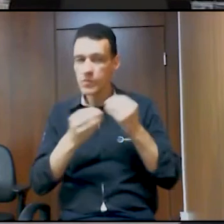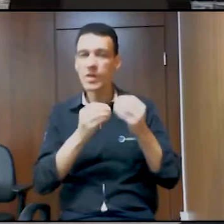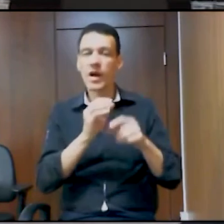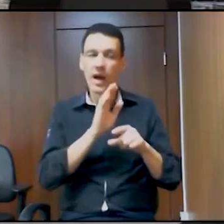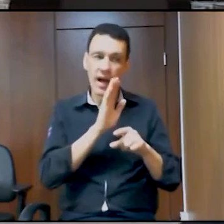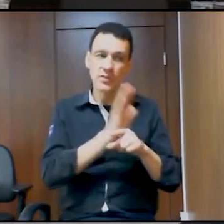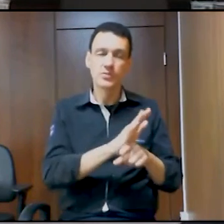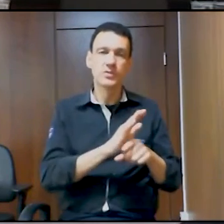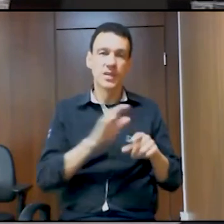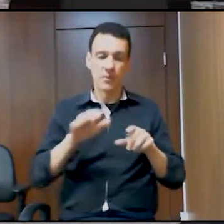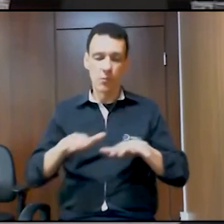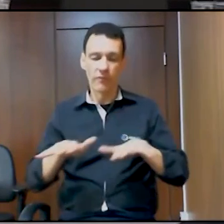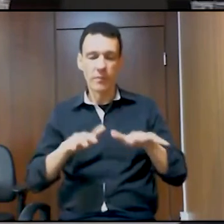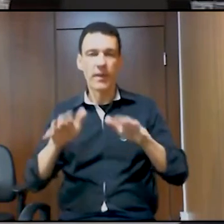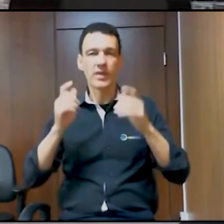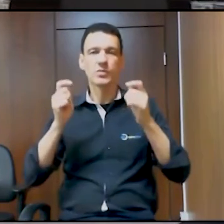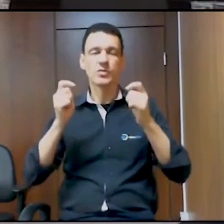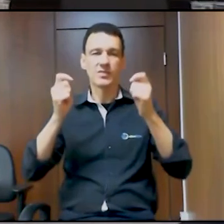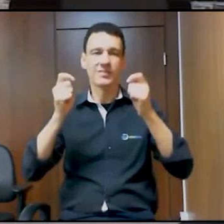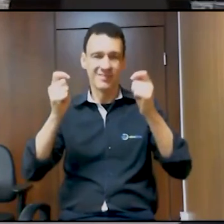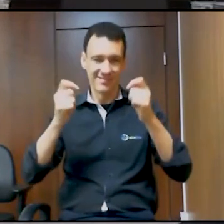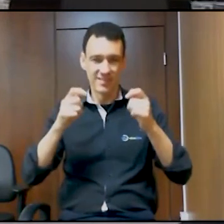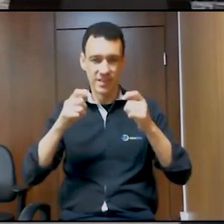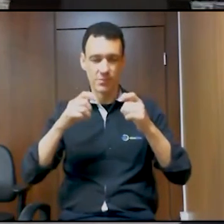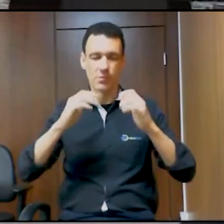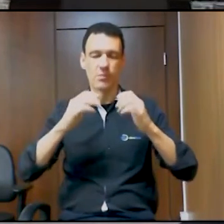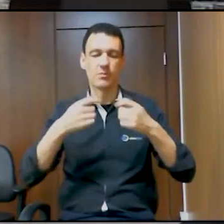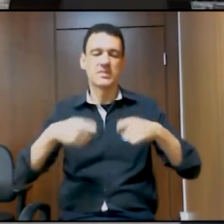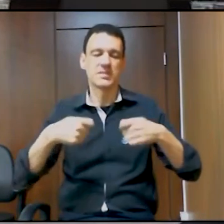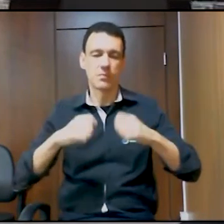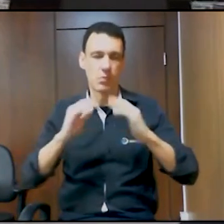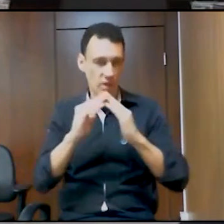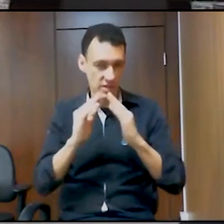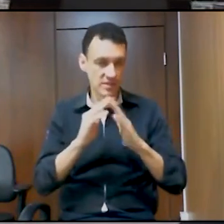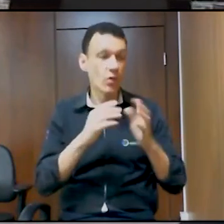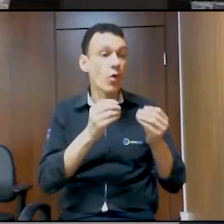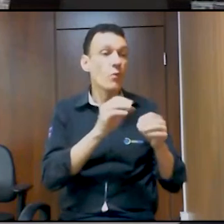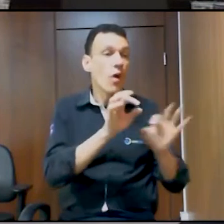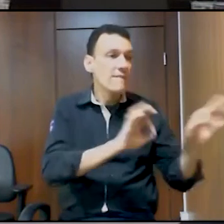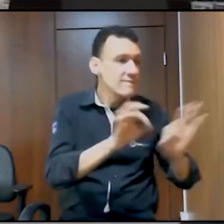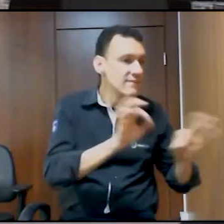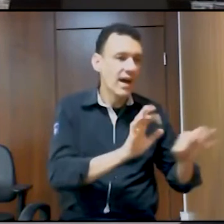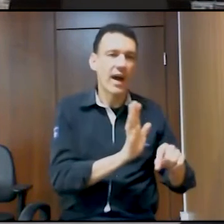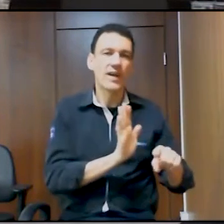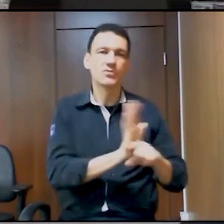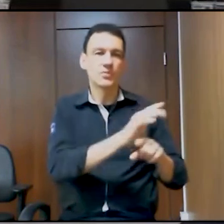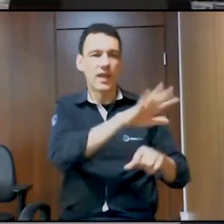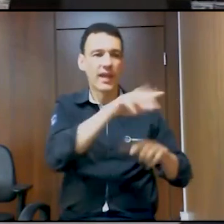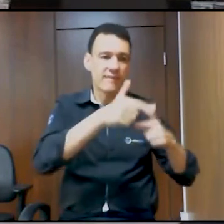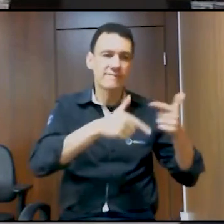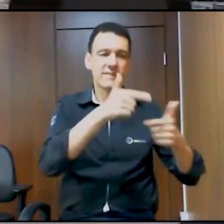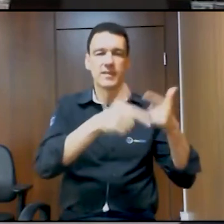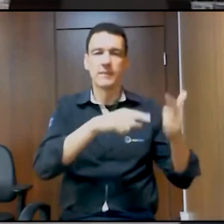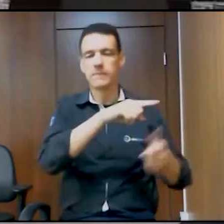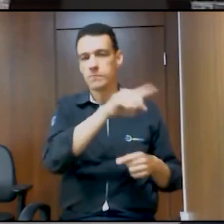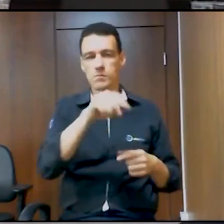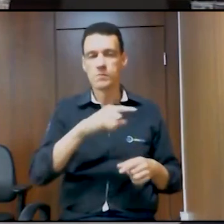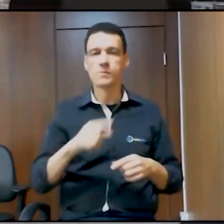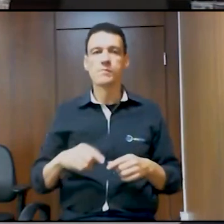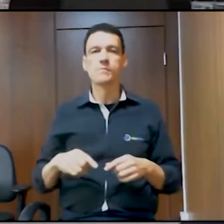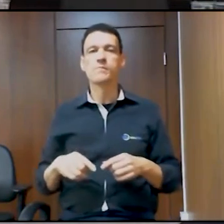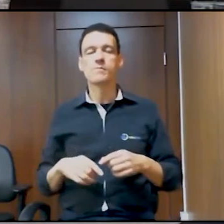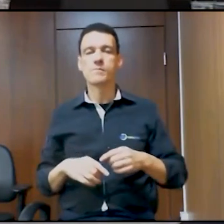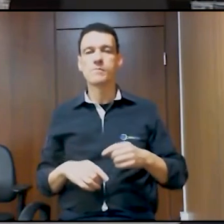os movimentos tradicionais de moradia, né? Hoje a discussão de habitação para a população em situação de rua tem corrido muito no Comitê Intersetorial da População em Situação de